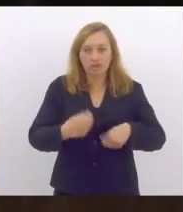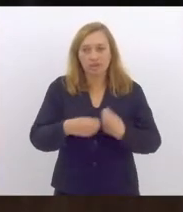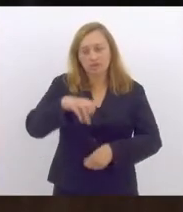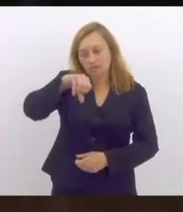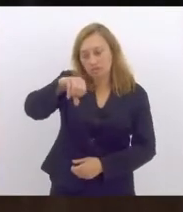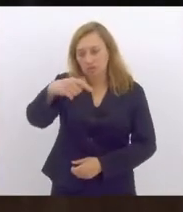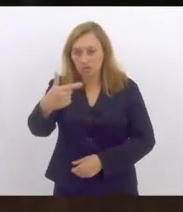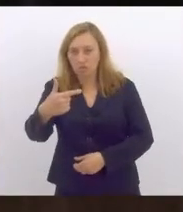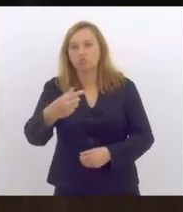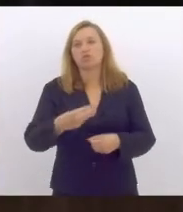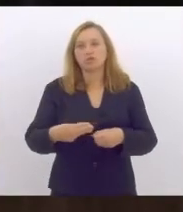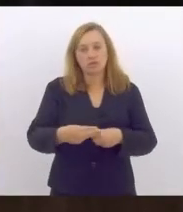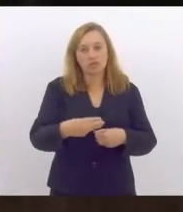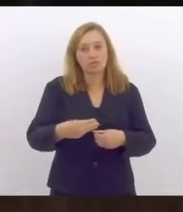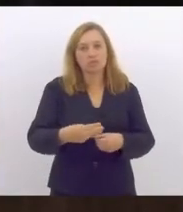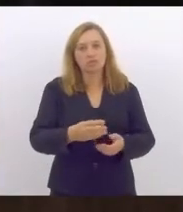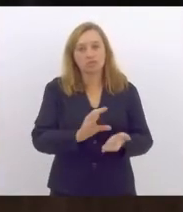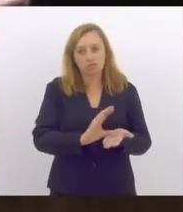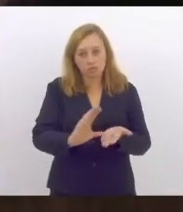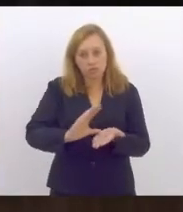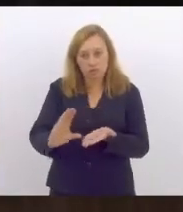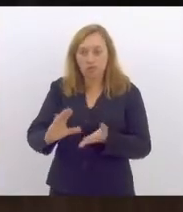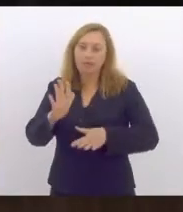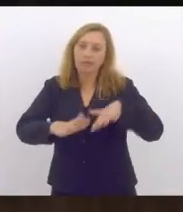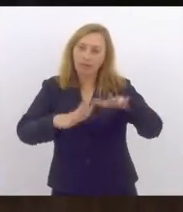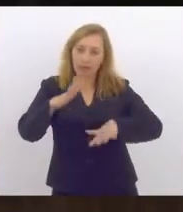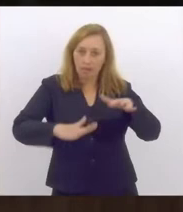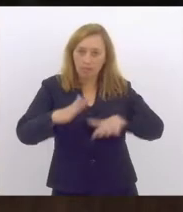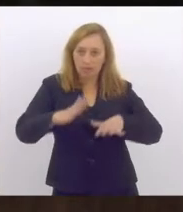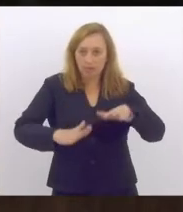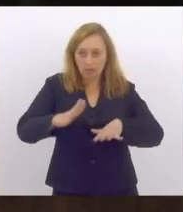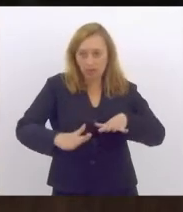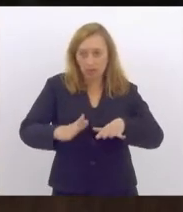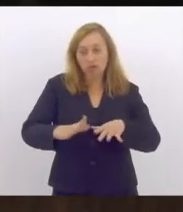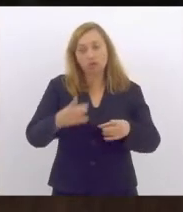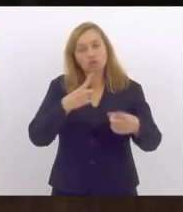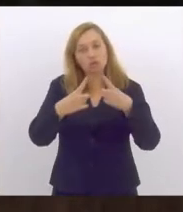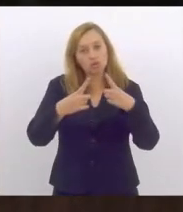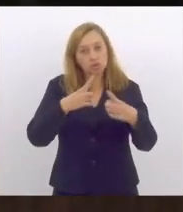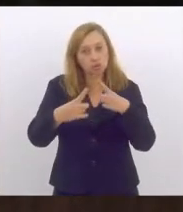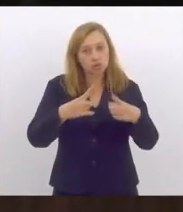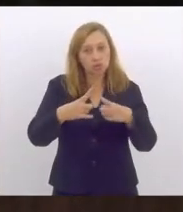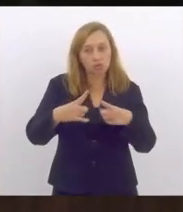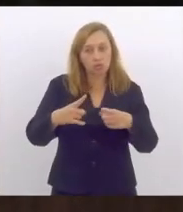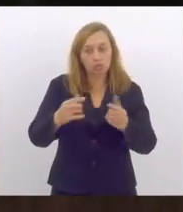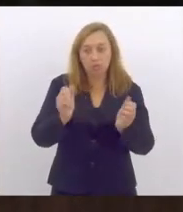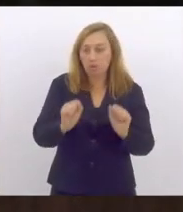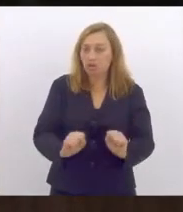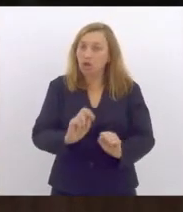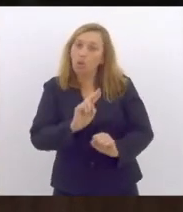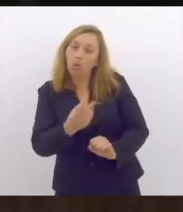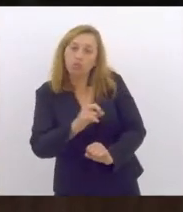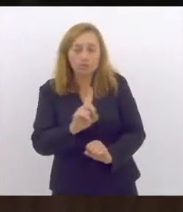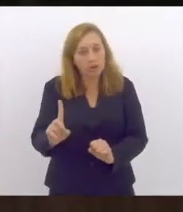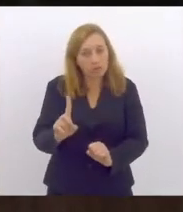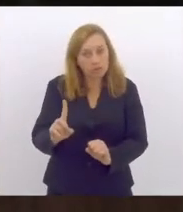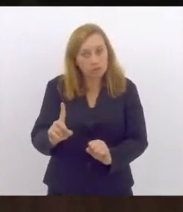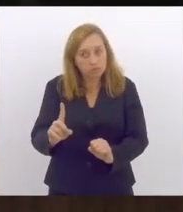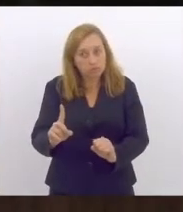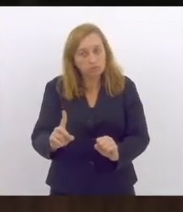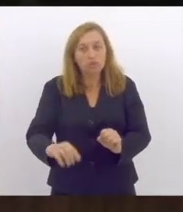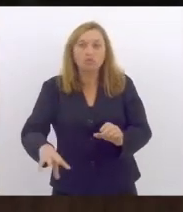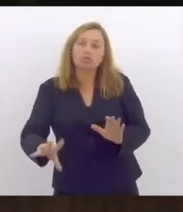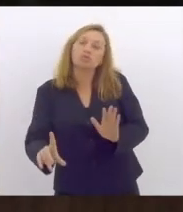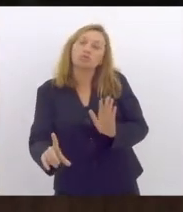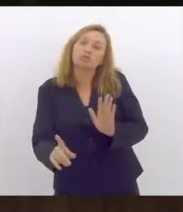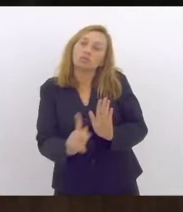92 municípios. Independente das discussões de forma e poder ou não poder ser sancionado um